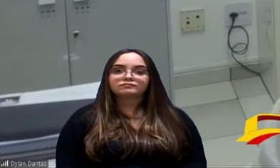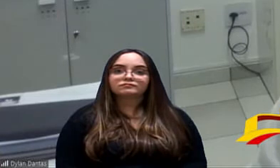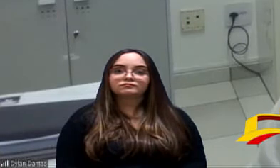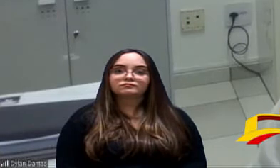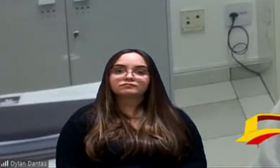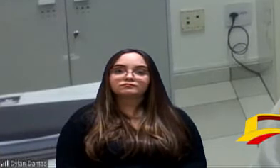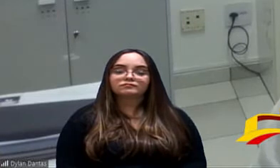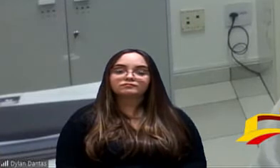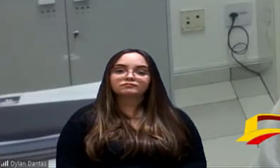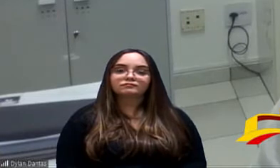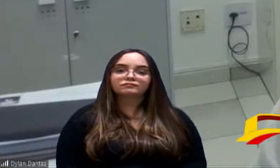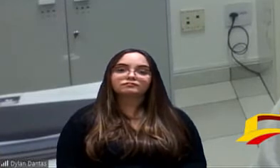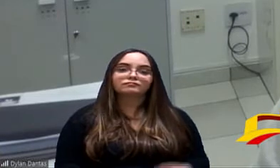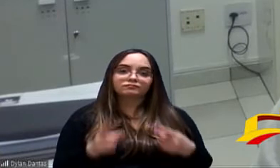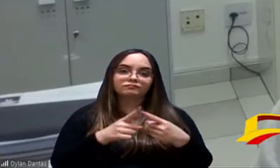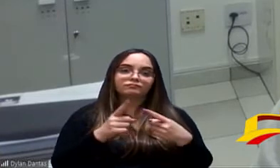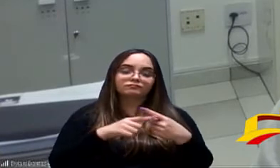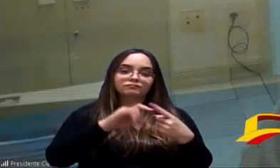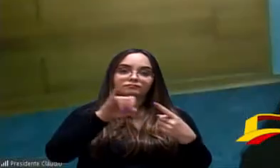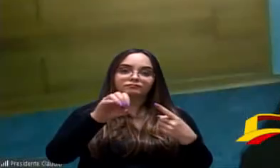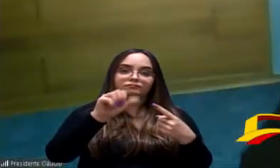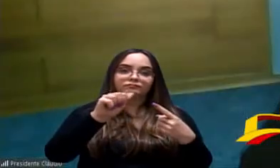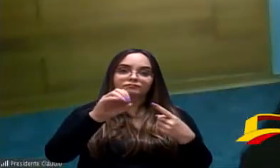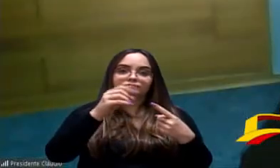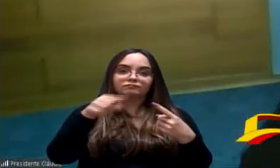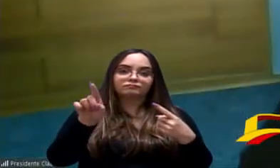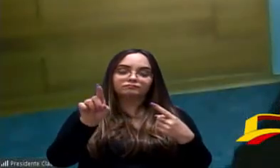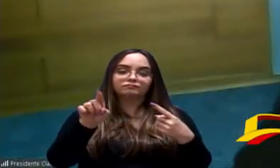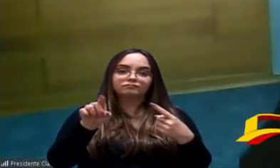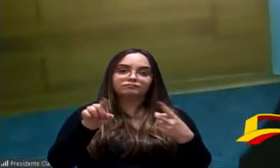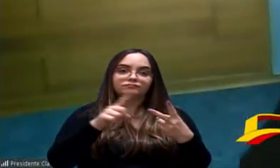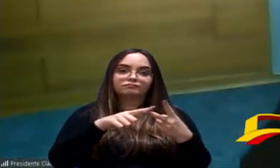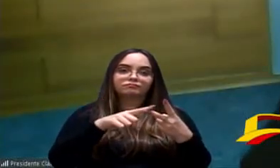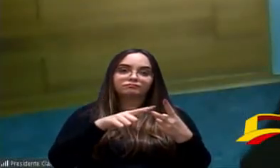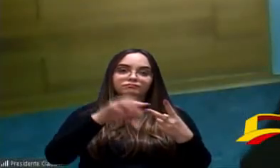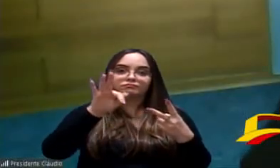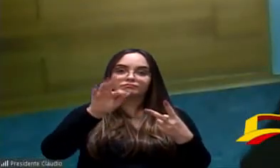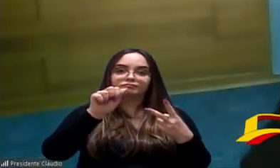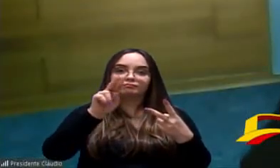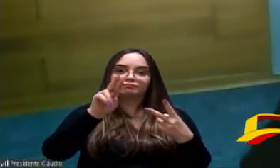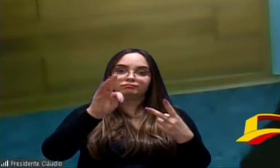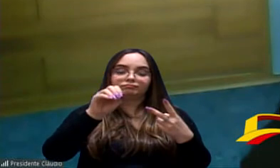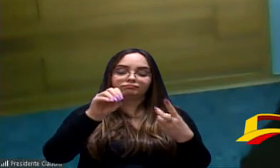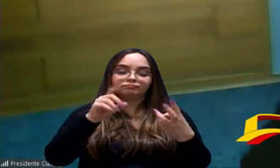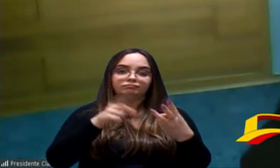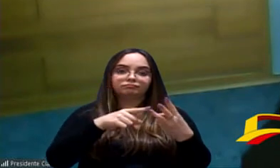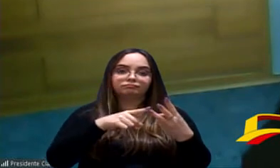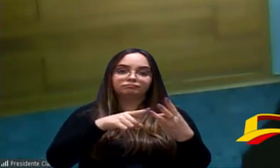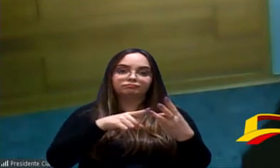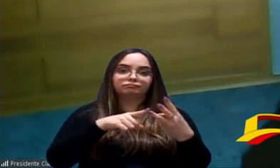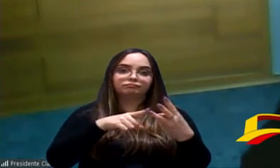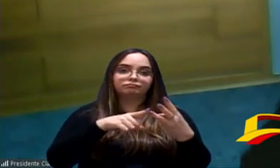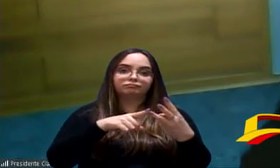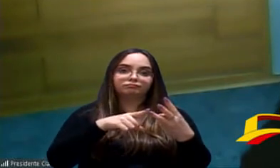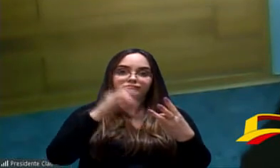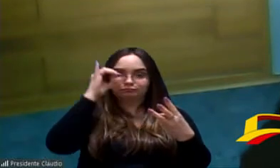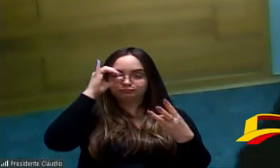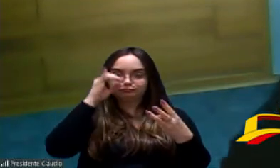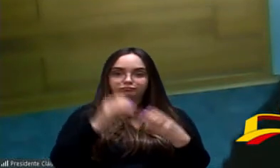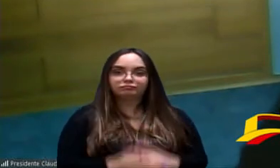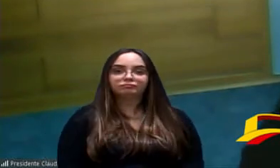Pode, eu acho que o primeiro é o João Donizete. O primeiro, vereador João Donizete, depois vereador Fausto, depois vereadora